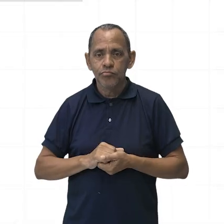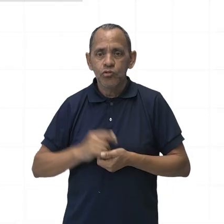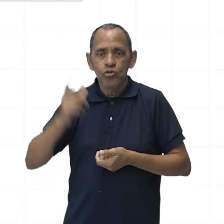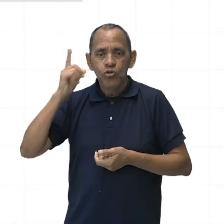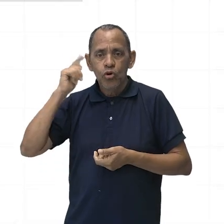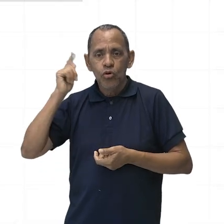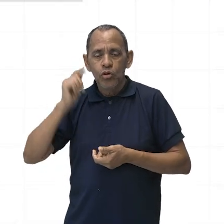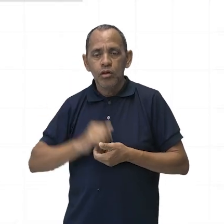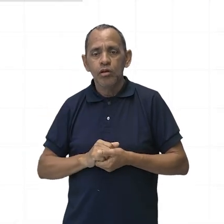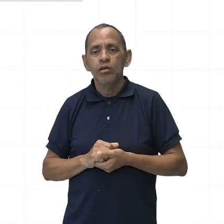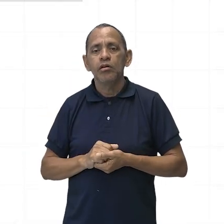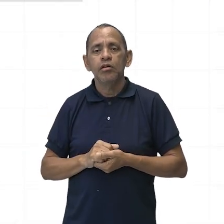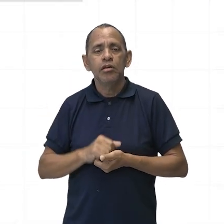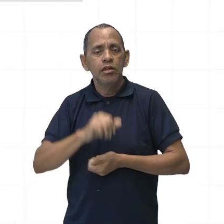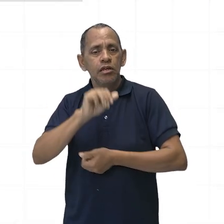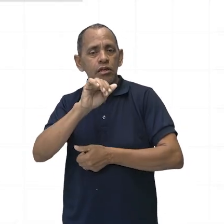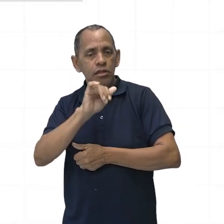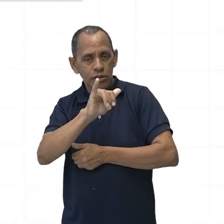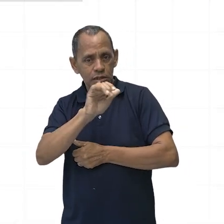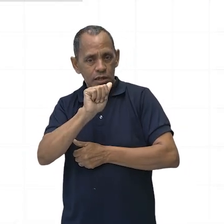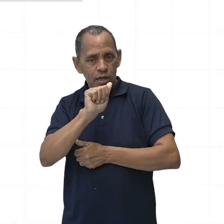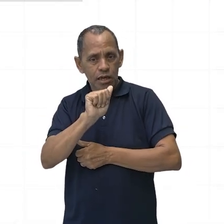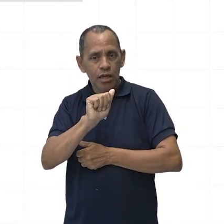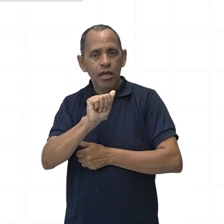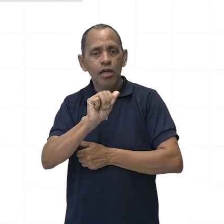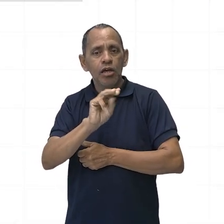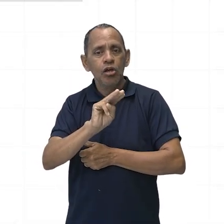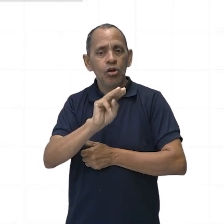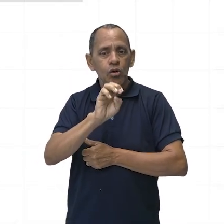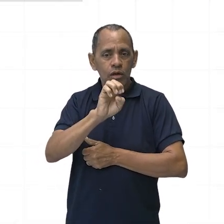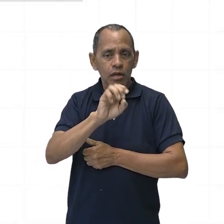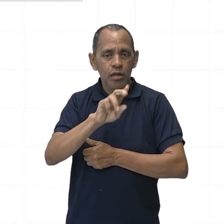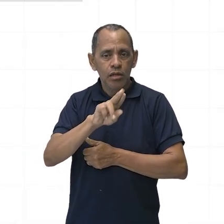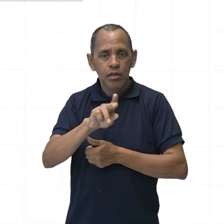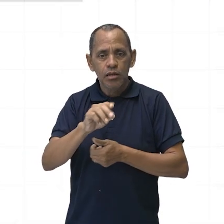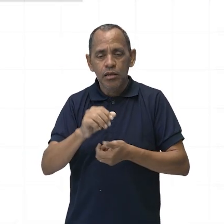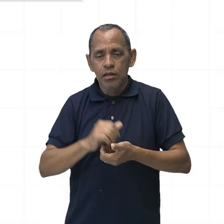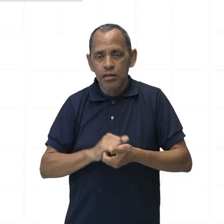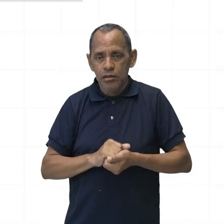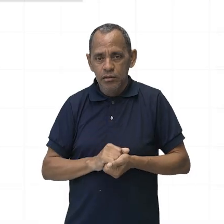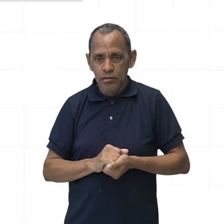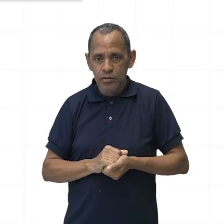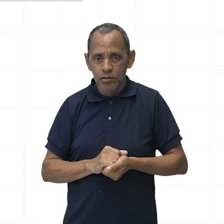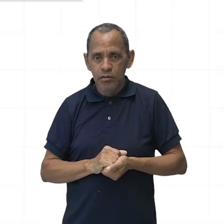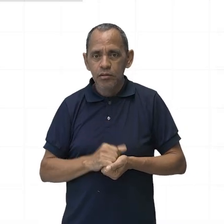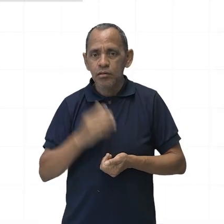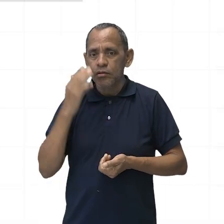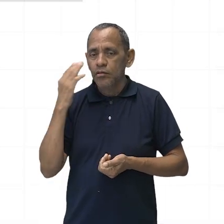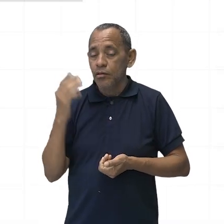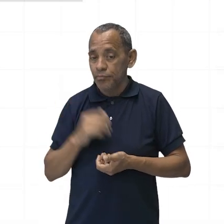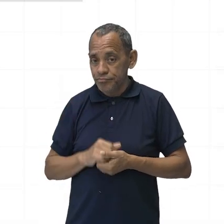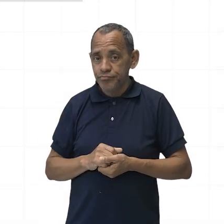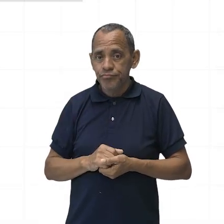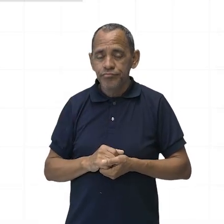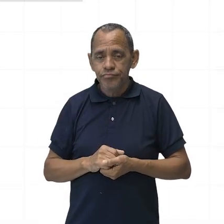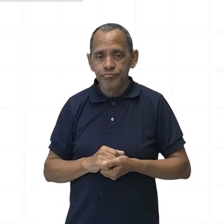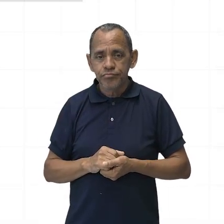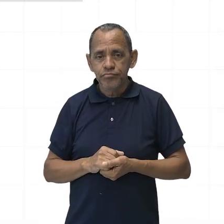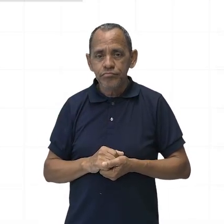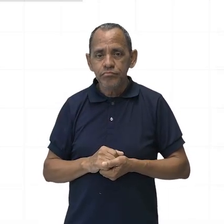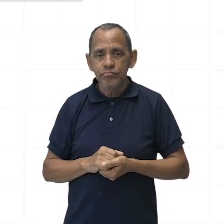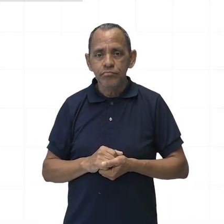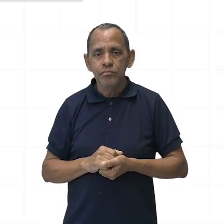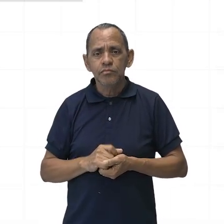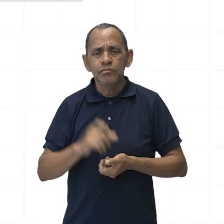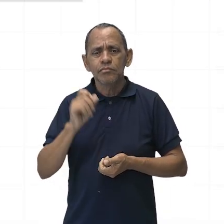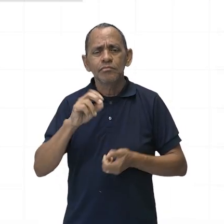Israel, Yahvé, Deus é o nosso único Yahvé. Ou seja, Shema Israel, Adonai Eloheinu, Adonai